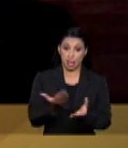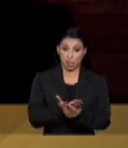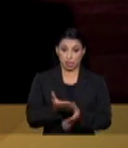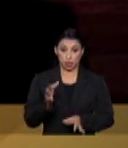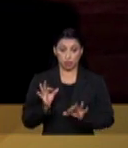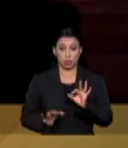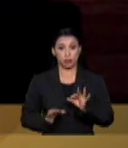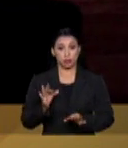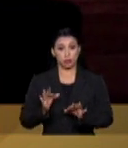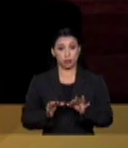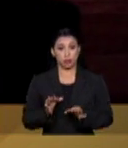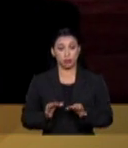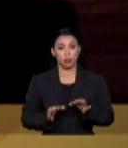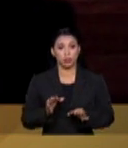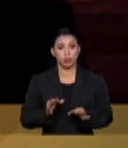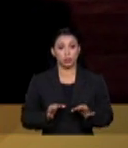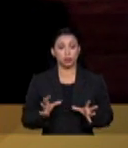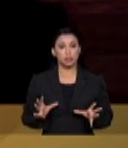soma